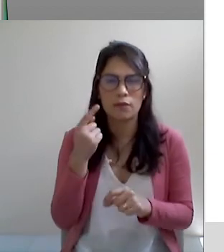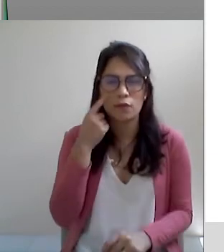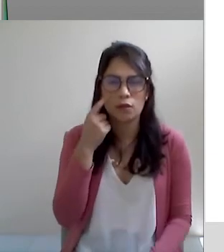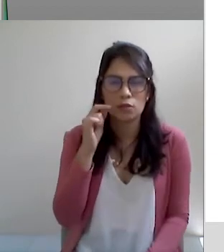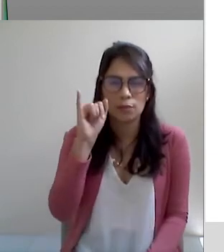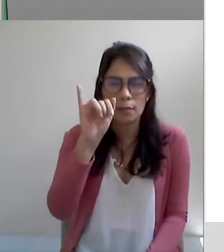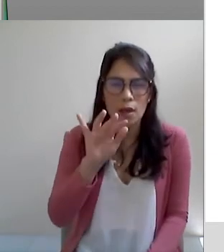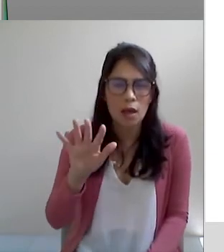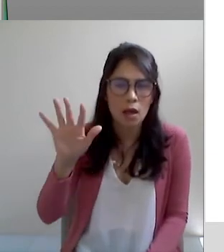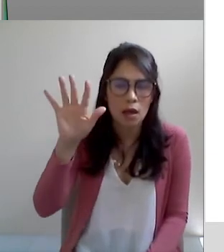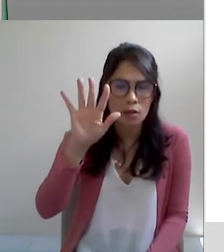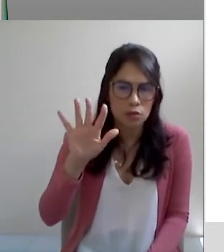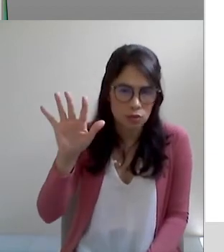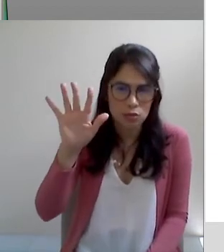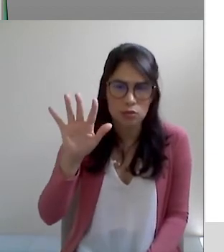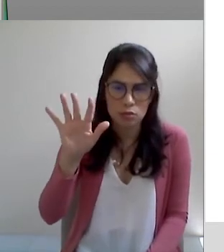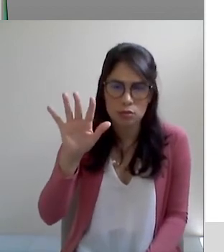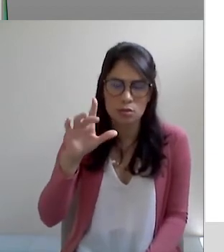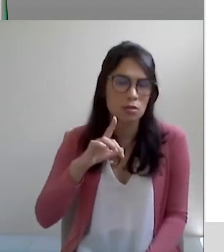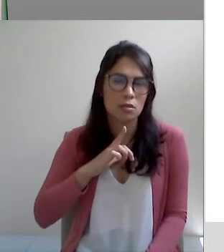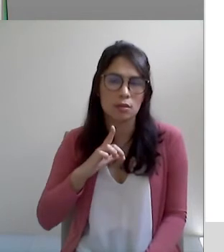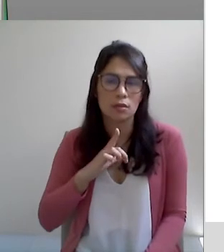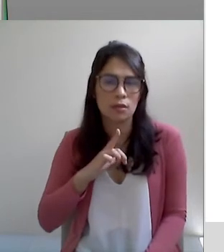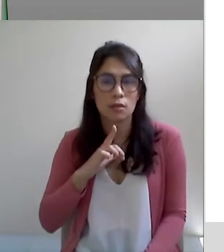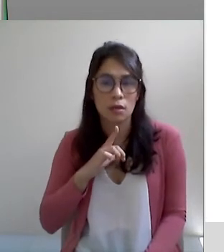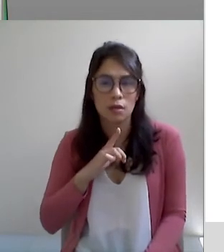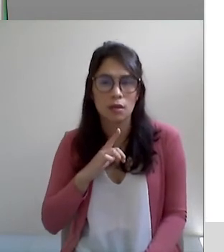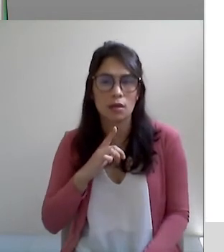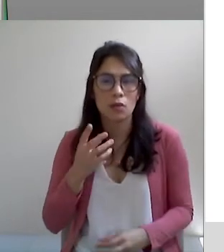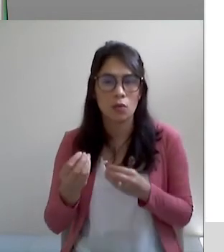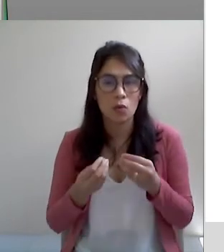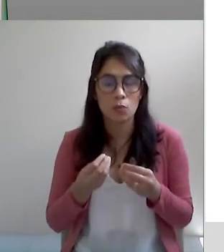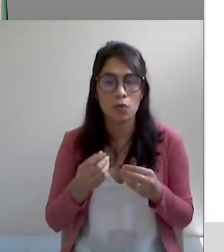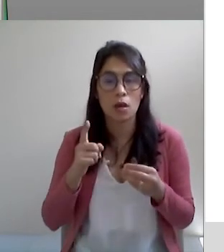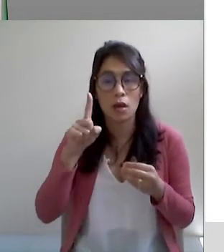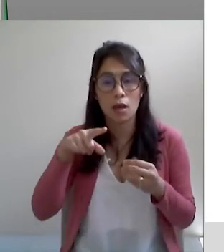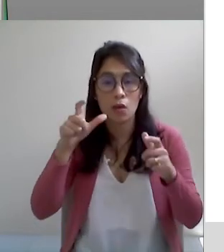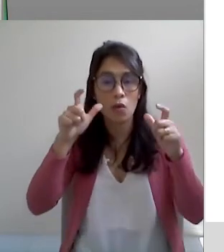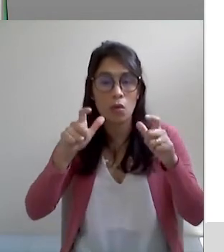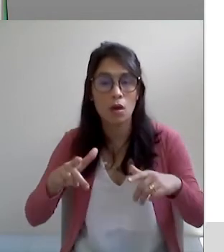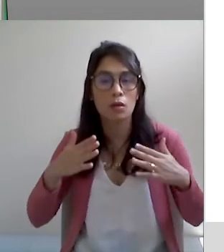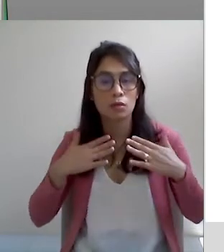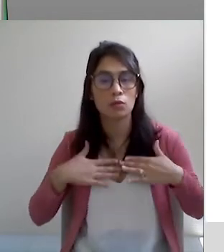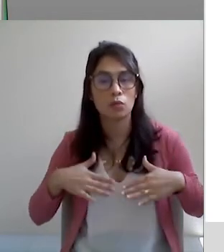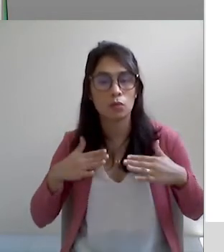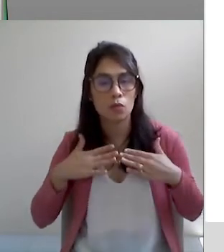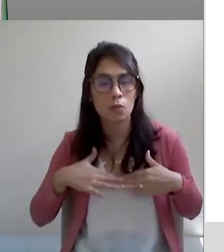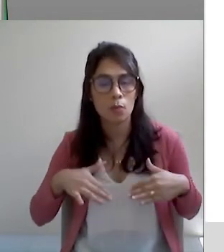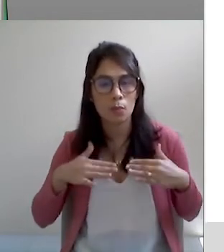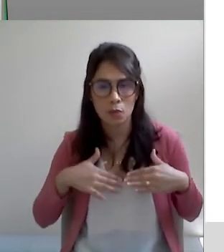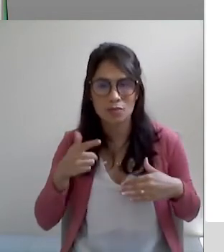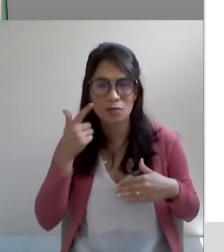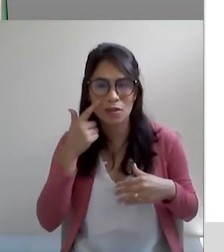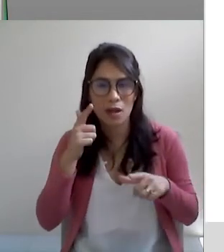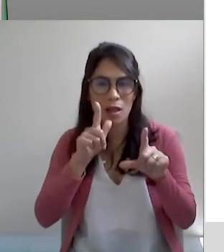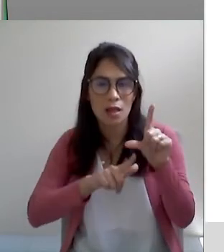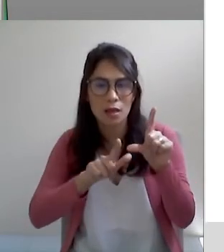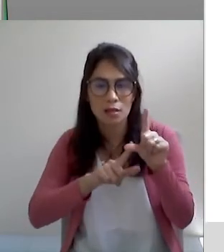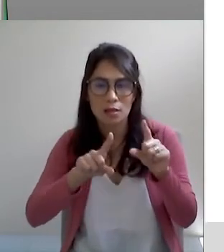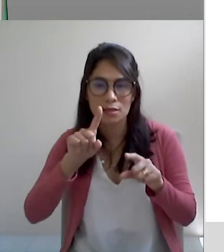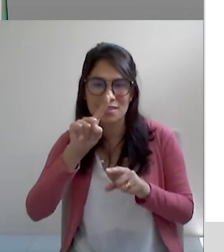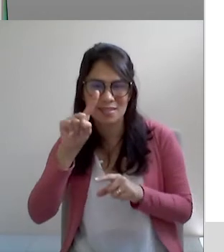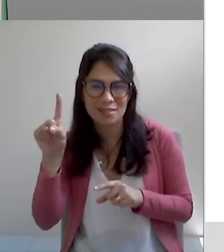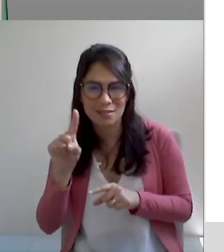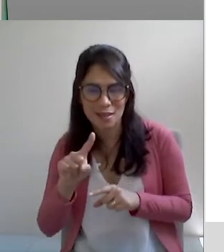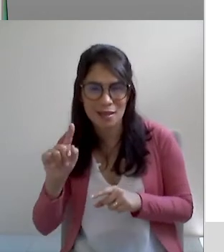de identificação, conforme ilustrado na imagem. Deste modo, temos a zona de repouso, indicado